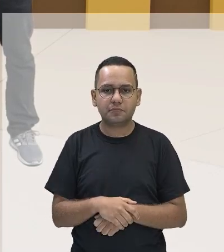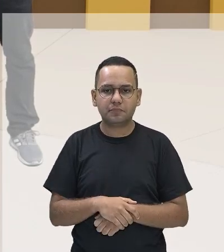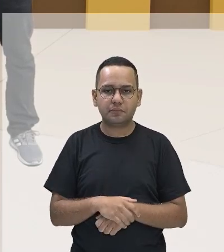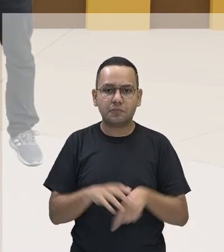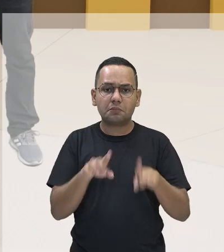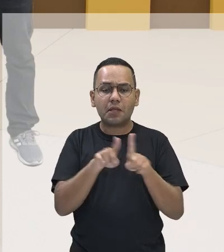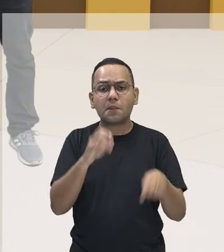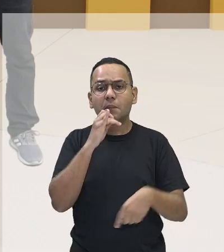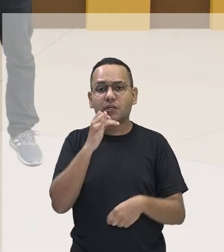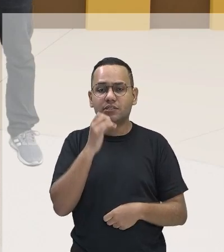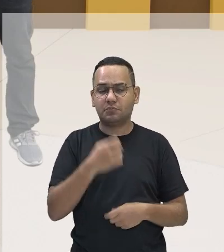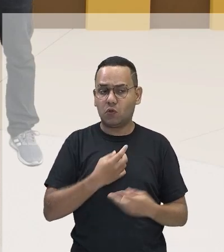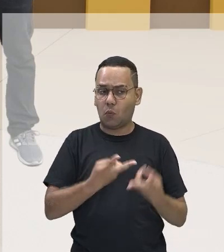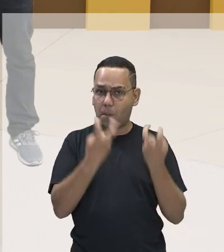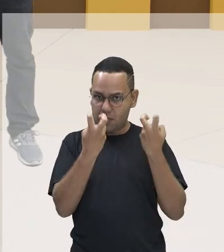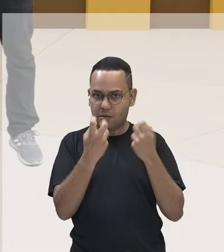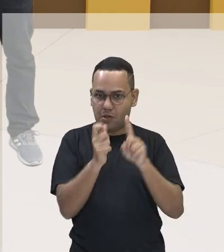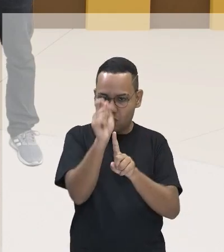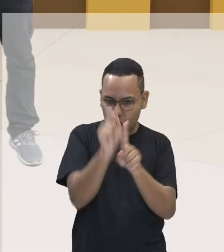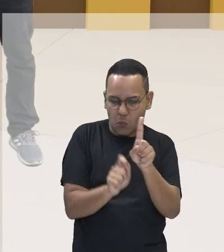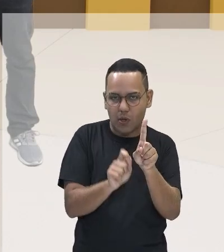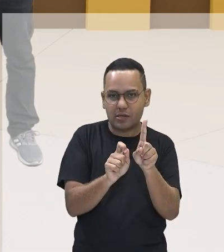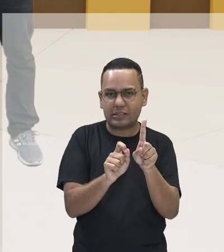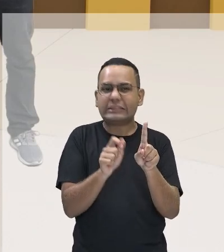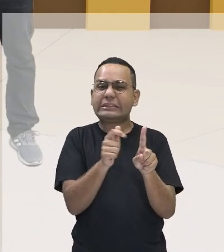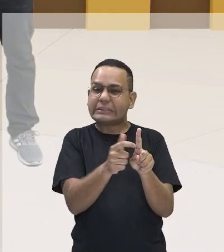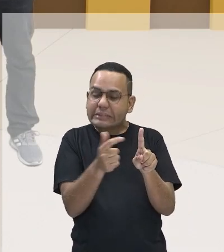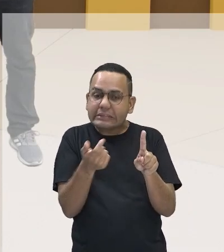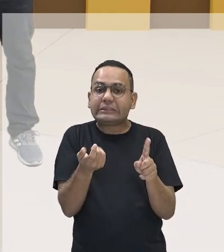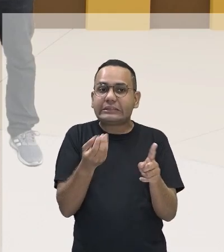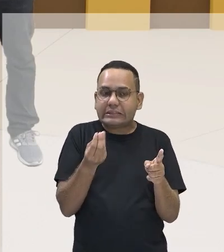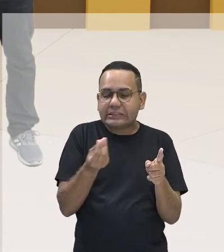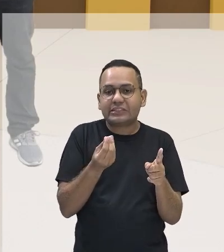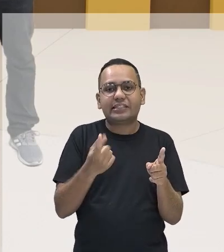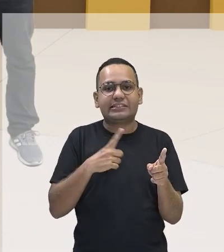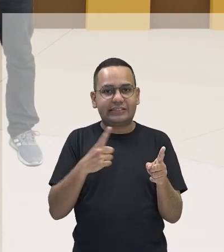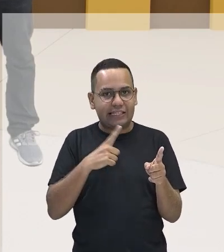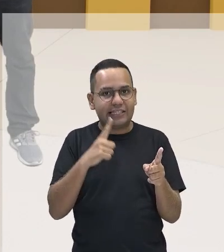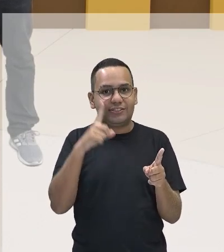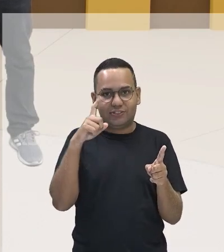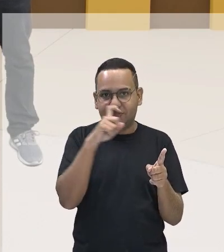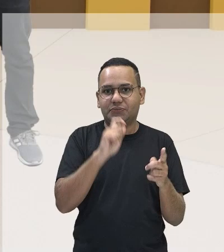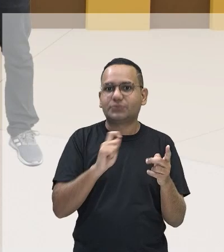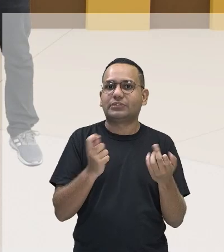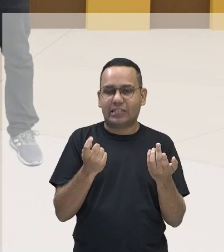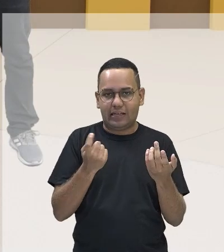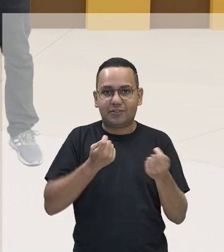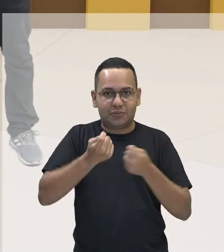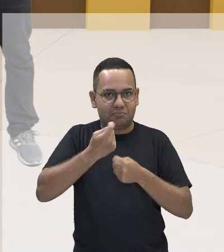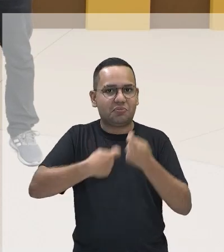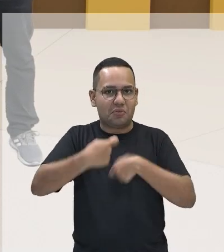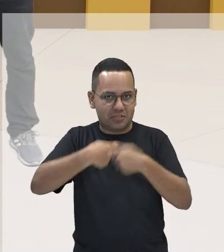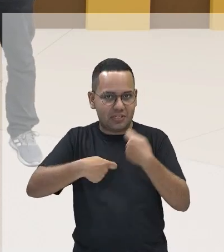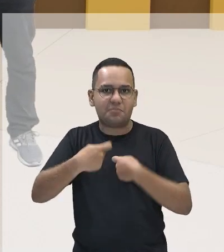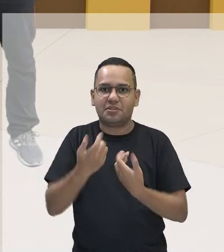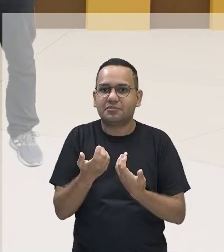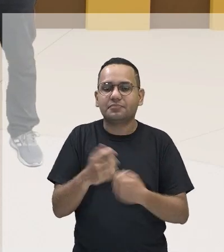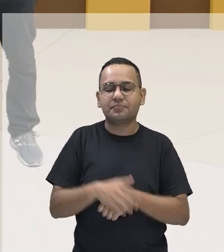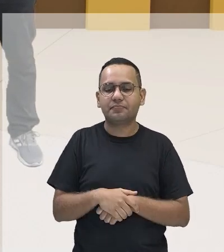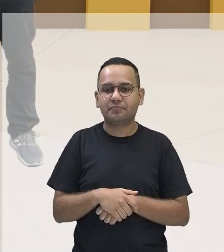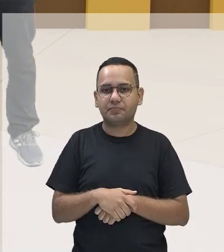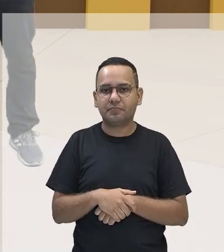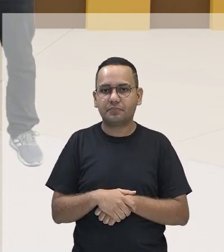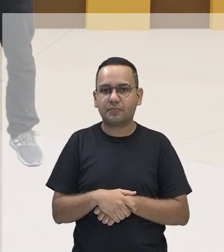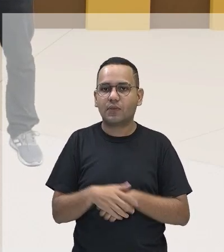do mês, comprometeu bastante o seu orçamento, né? Familiar, tá? Então, muito cuidado